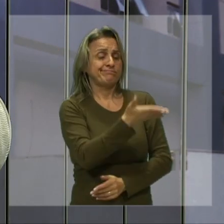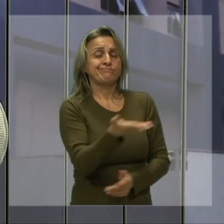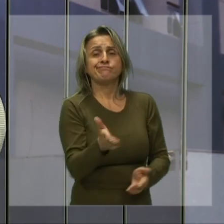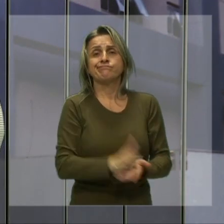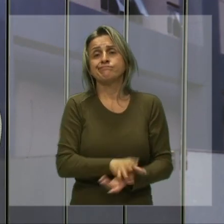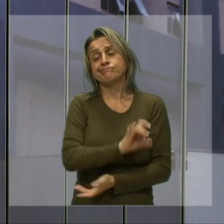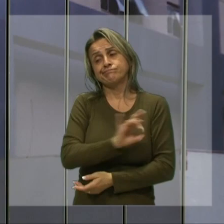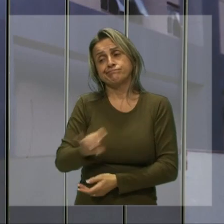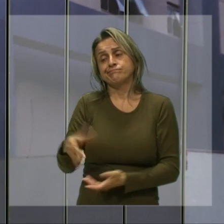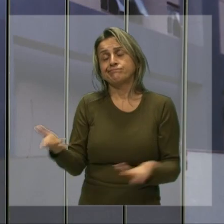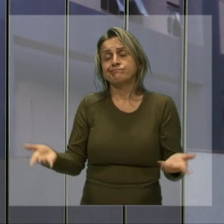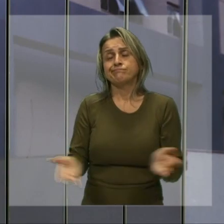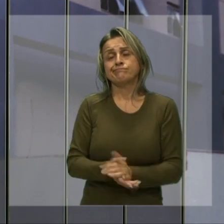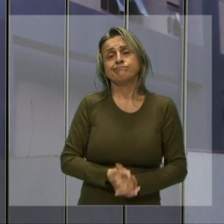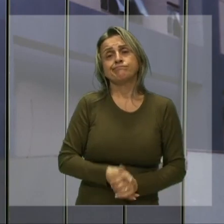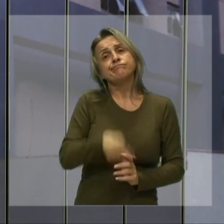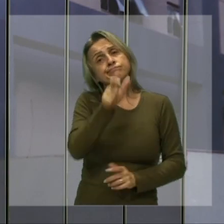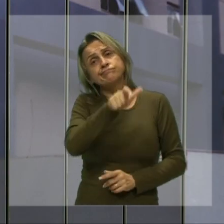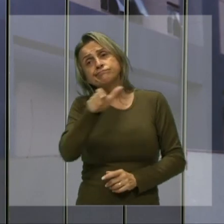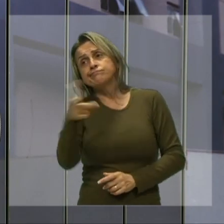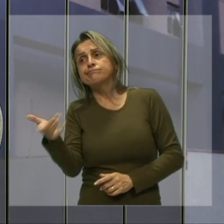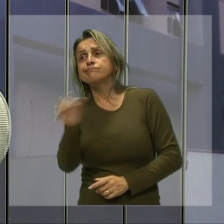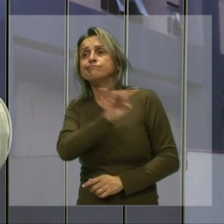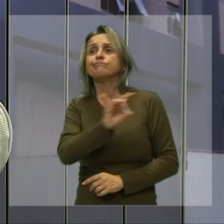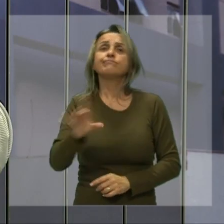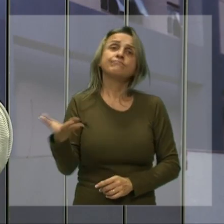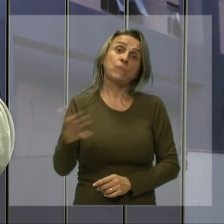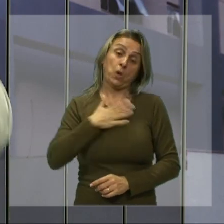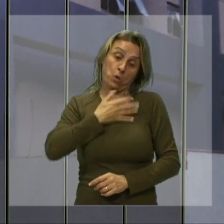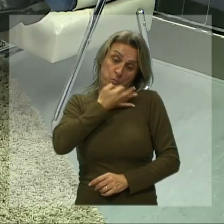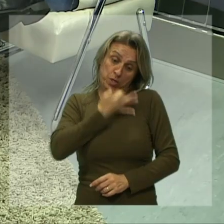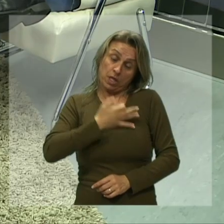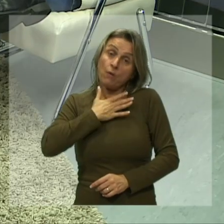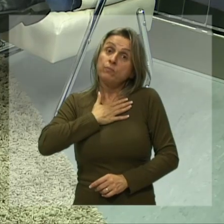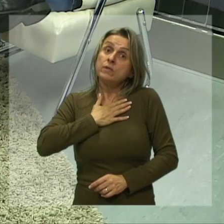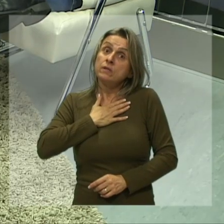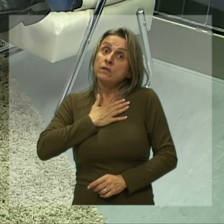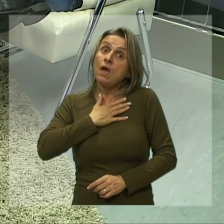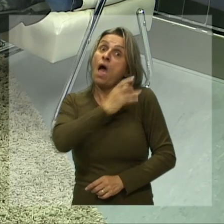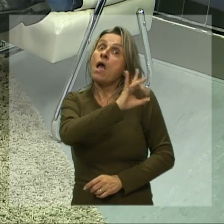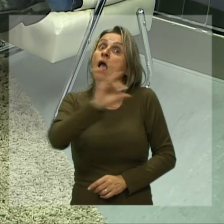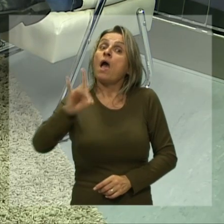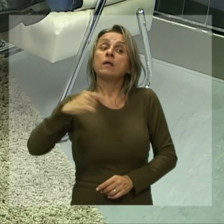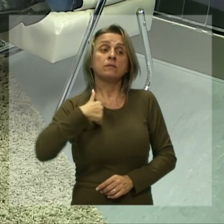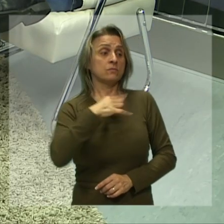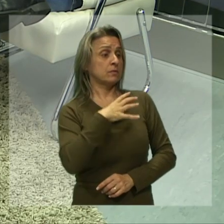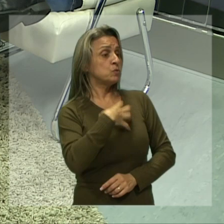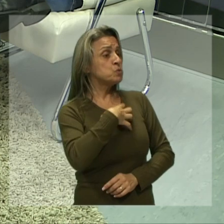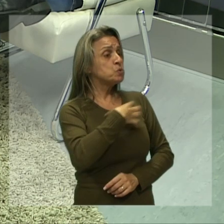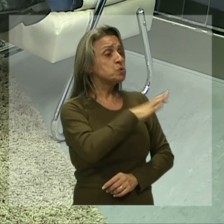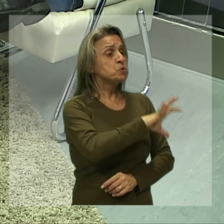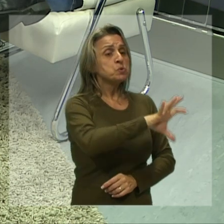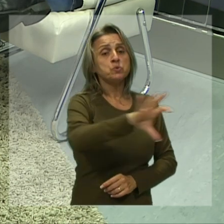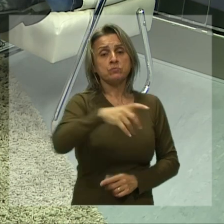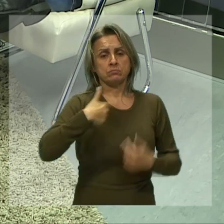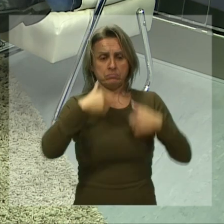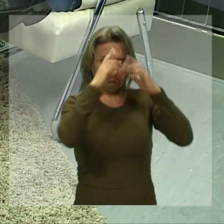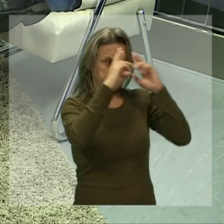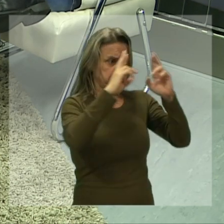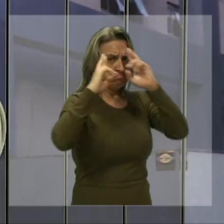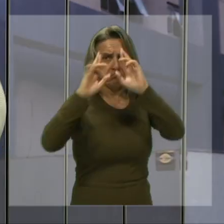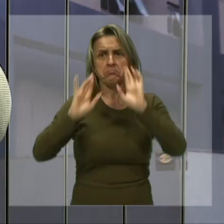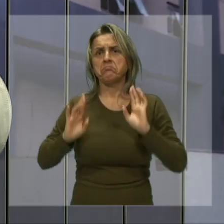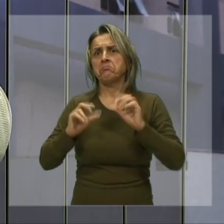um, né? Daí vai da pessoa de cada um. Isso é uma opinião minha, porque cada um tem o seu jeito de ser e de agir, eu tenho que respeitar isso,